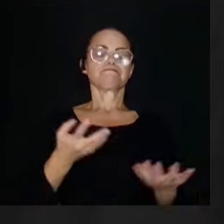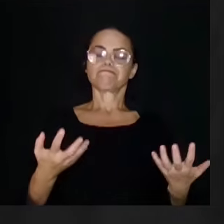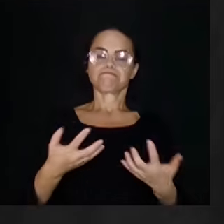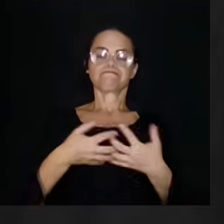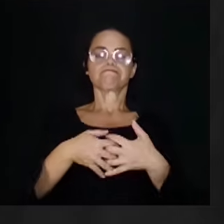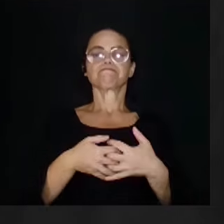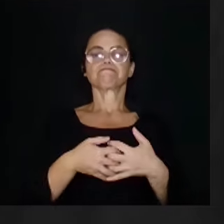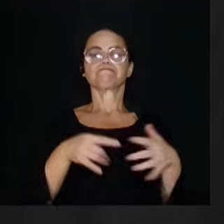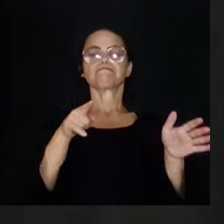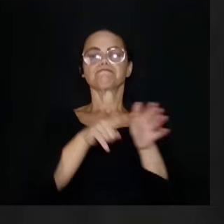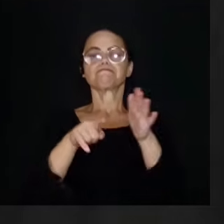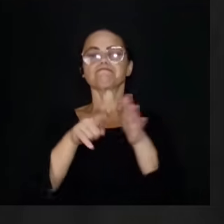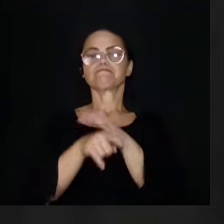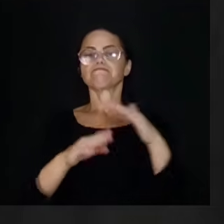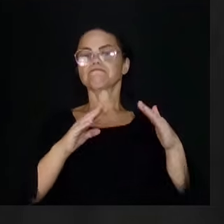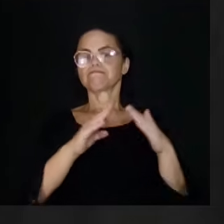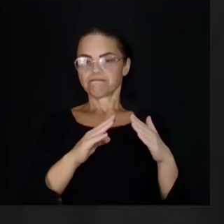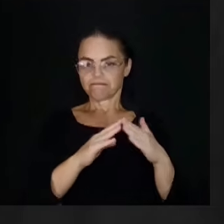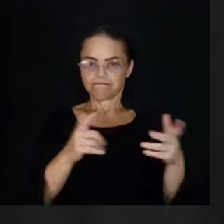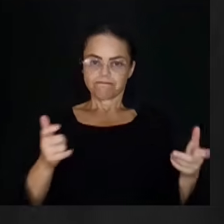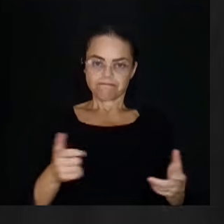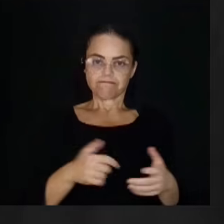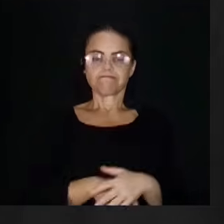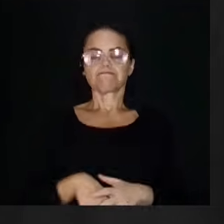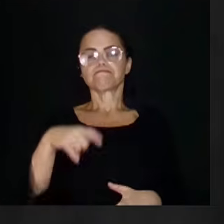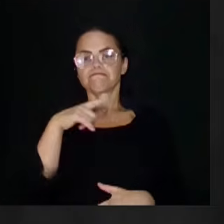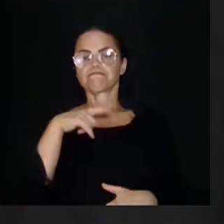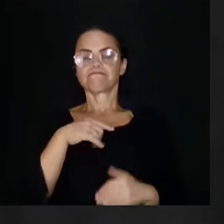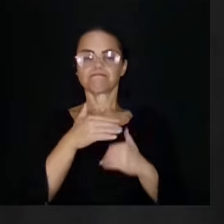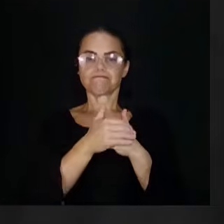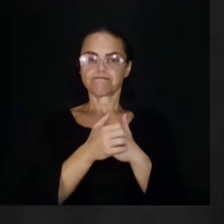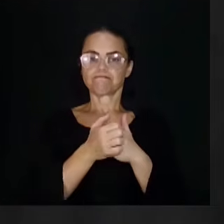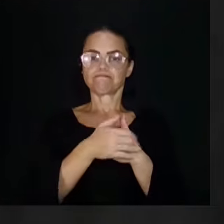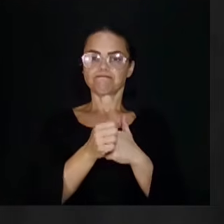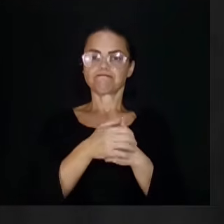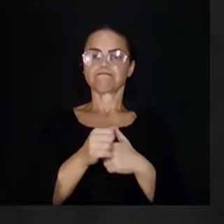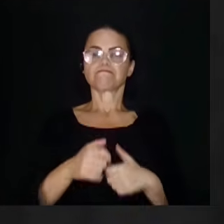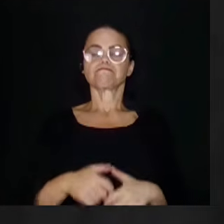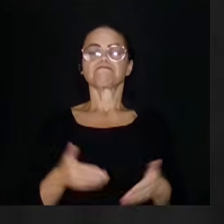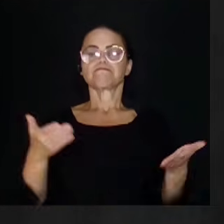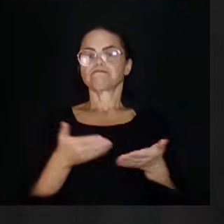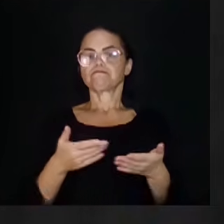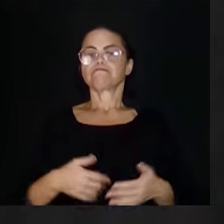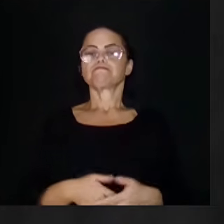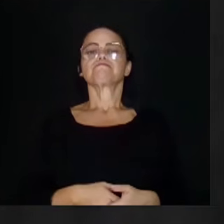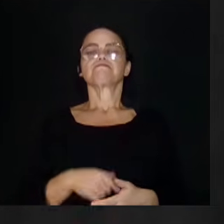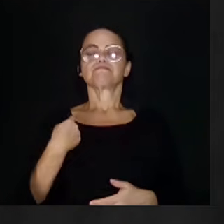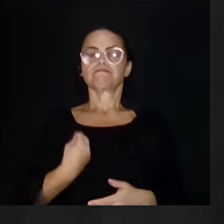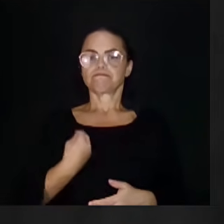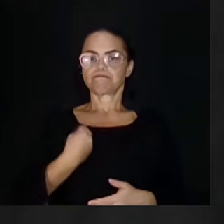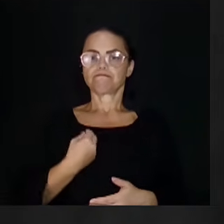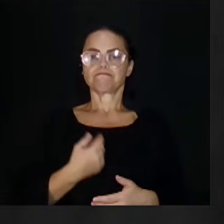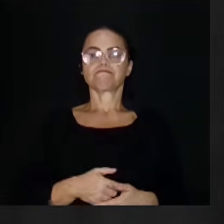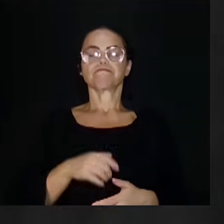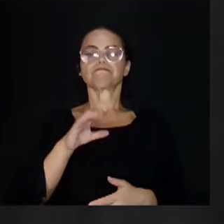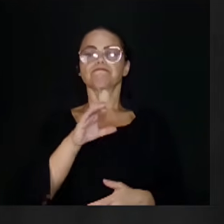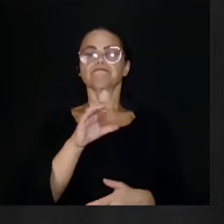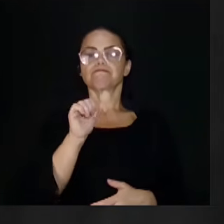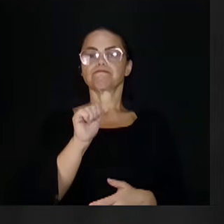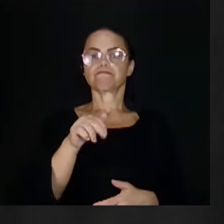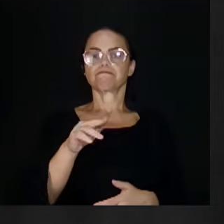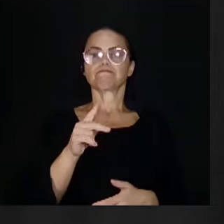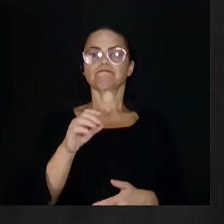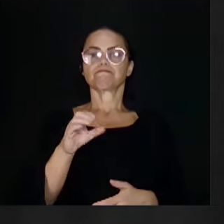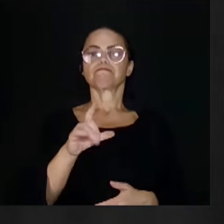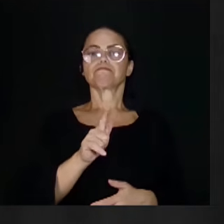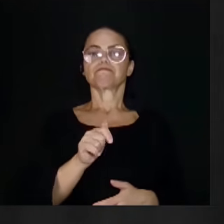é. Apesar de eu ter um grande carinho pelo meu espaço de hoje, que hoje eu resido na região do Campo Grande, né, no Parque Itajaí,